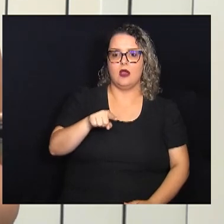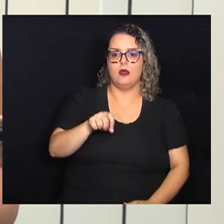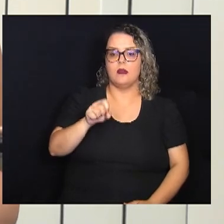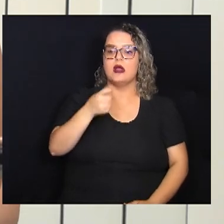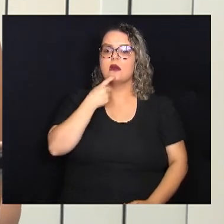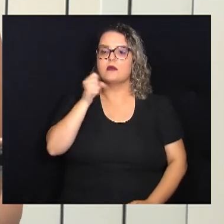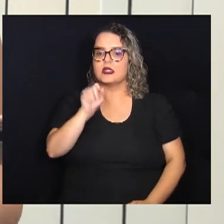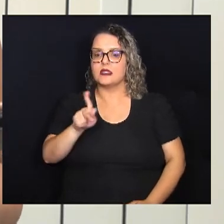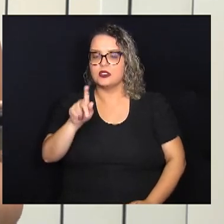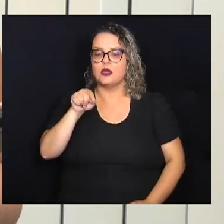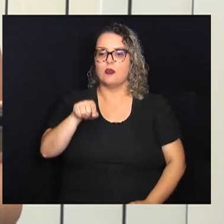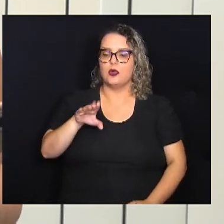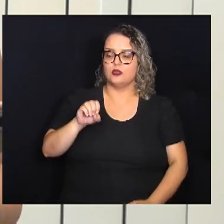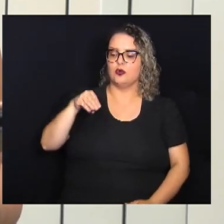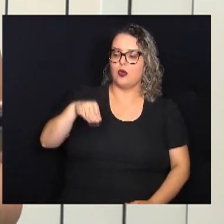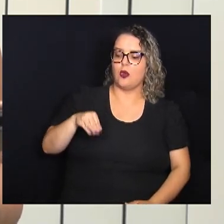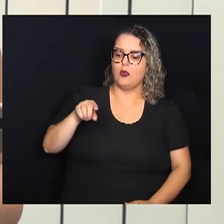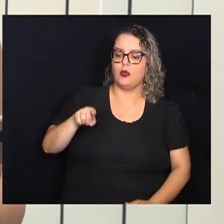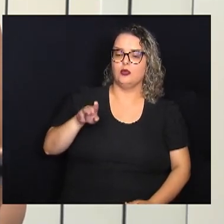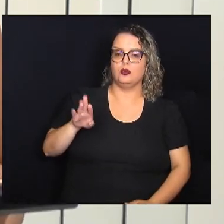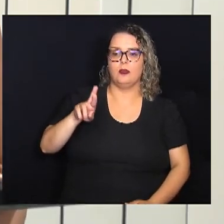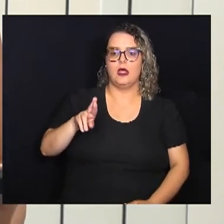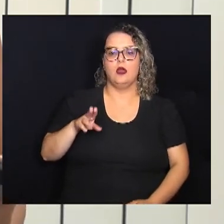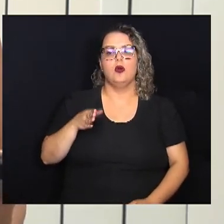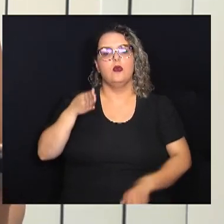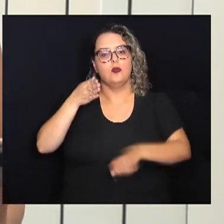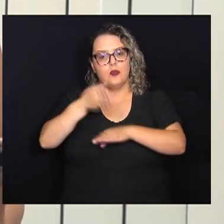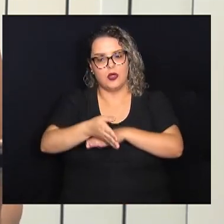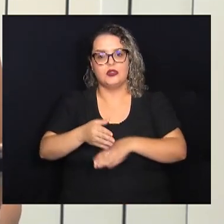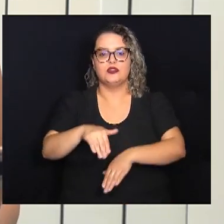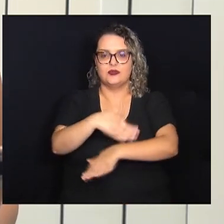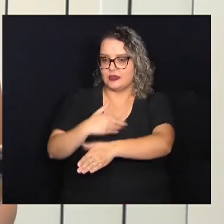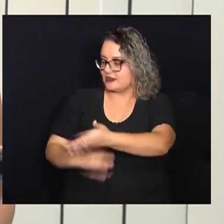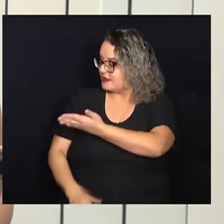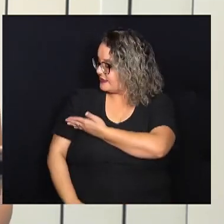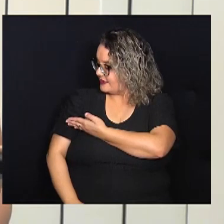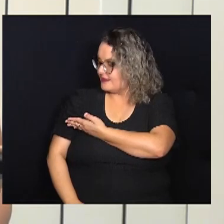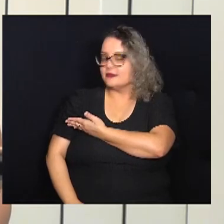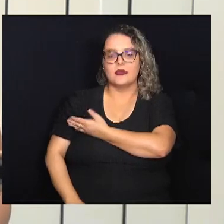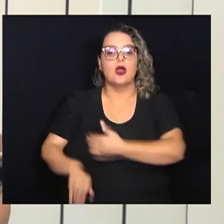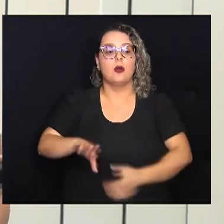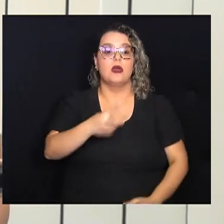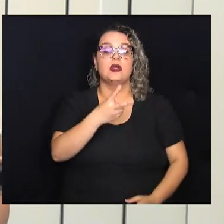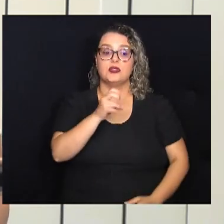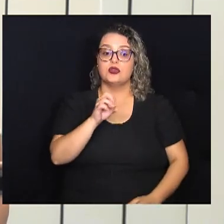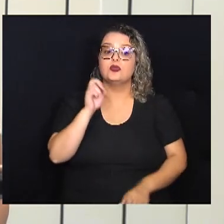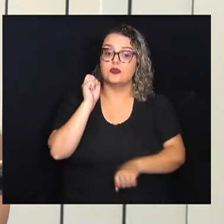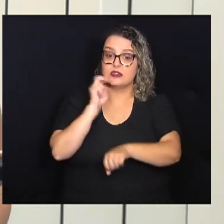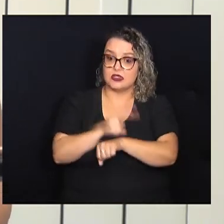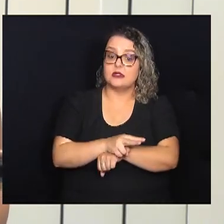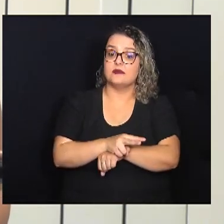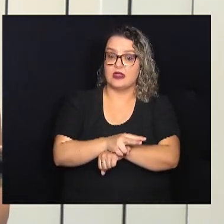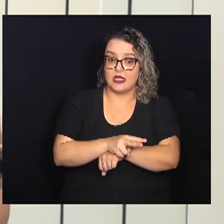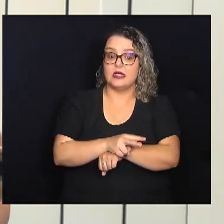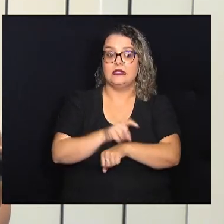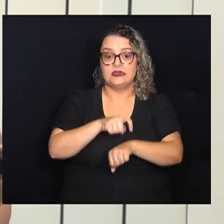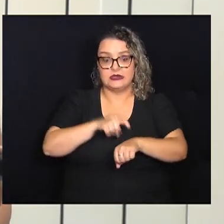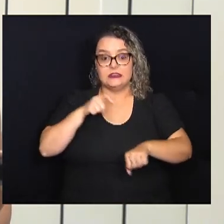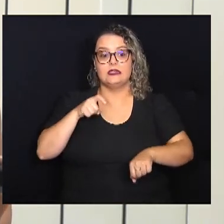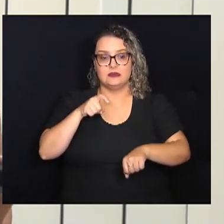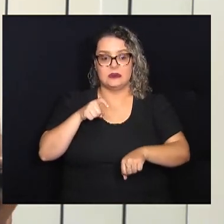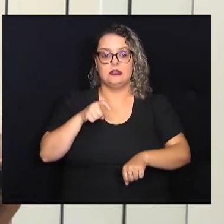atendimento@campinashopping.com.br, ou então você pode ir até o Campinas Shopping pessoalmente. São mais de 200 vagas temporárias para esse